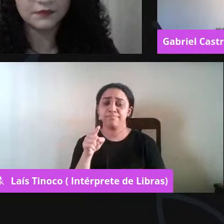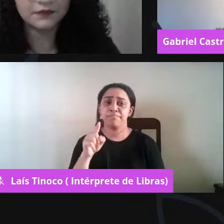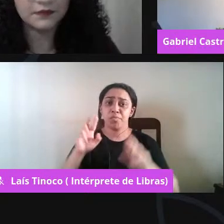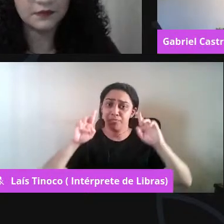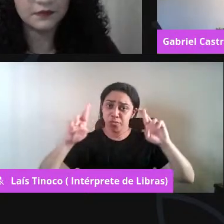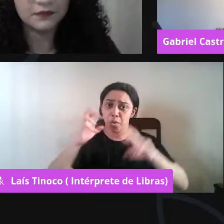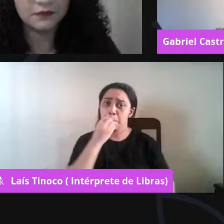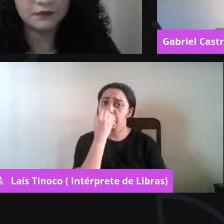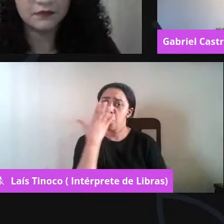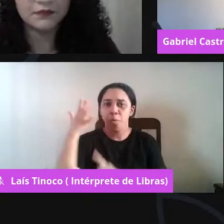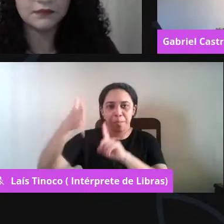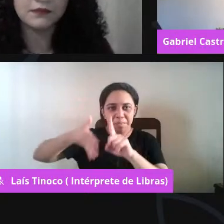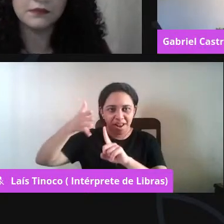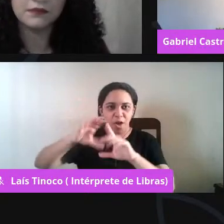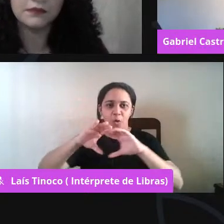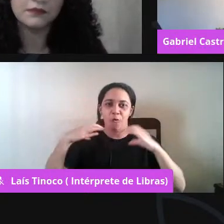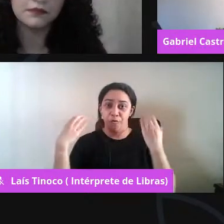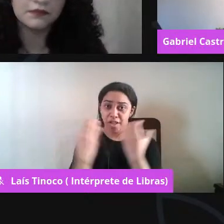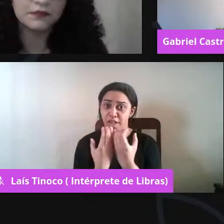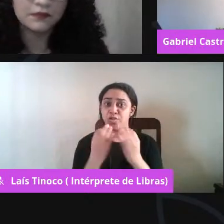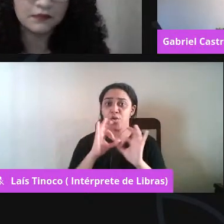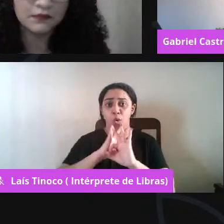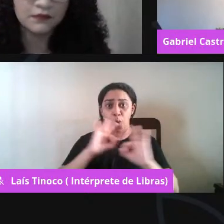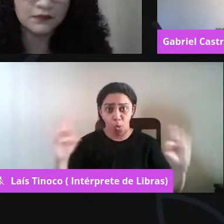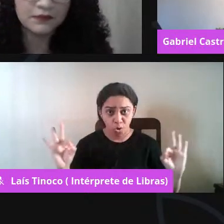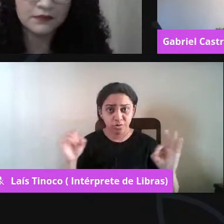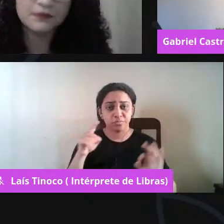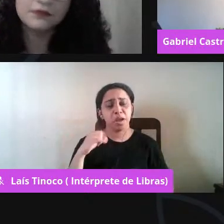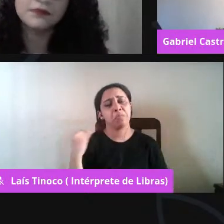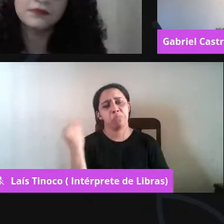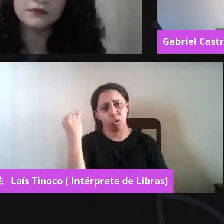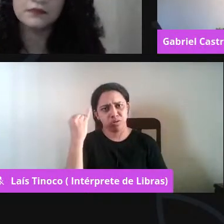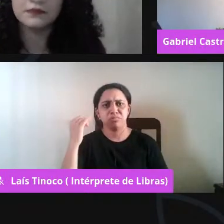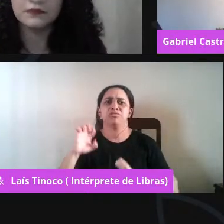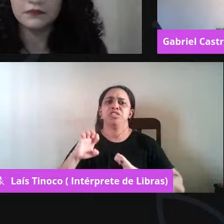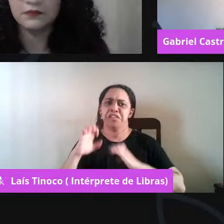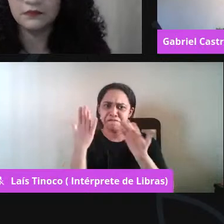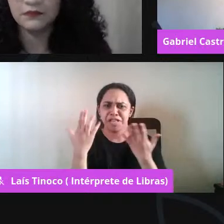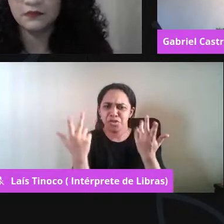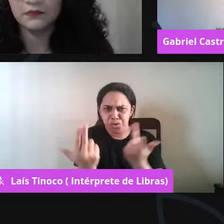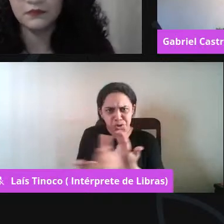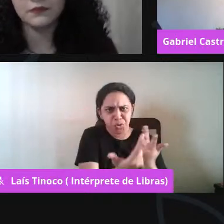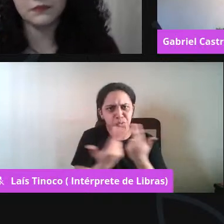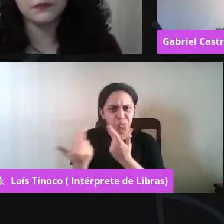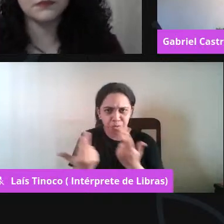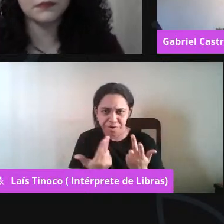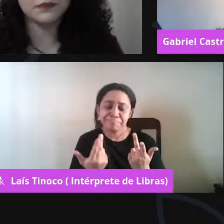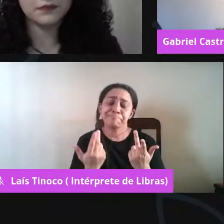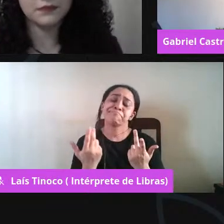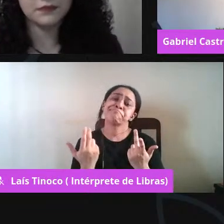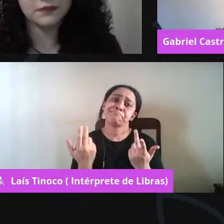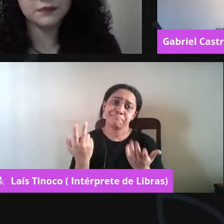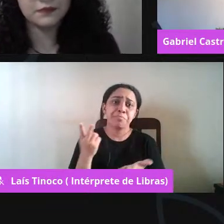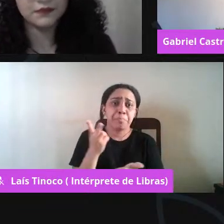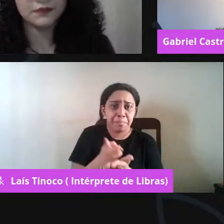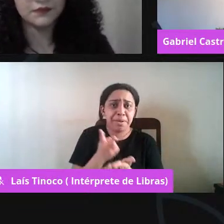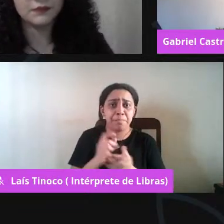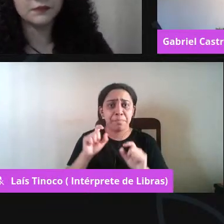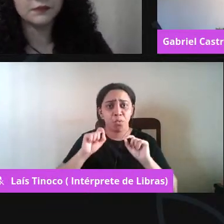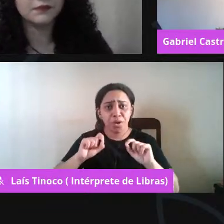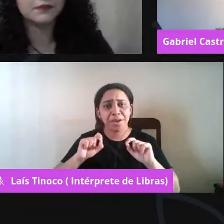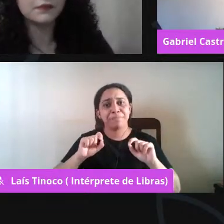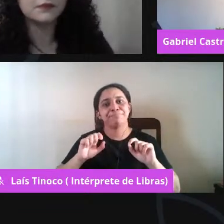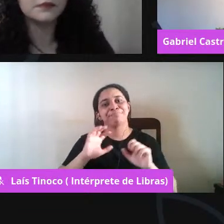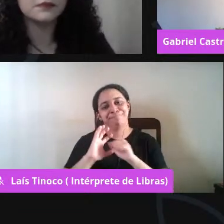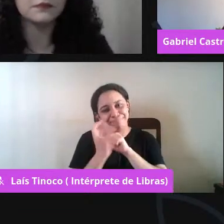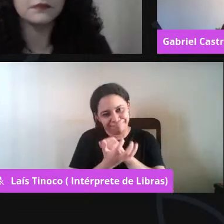conferências, boas palestras, certo? E é muito importante fazer esse tipo de evento, mesmo nessa calamidade que está acontecendo no mundo inteiro,